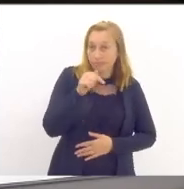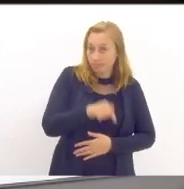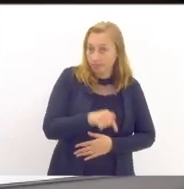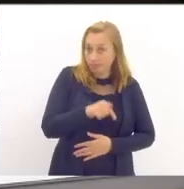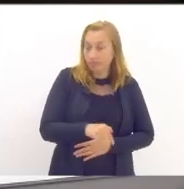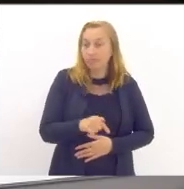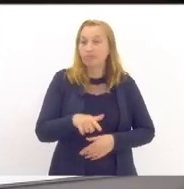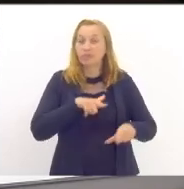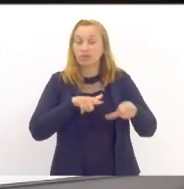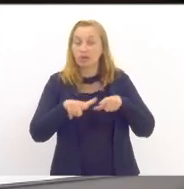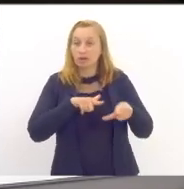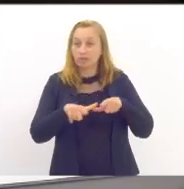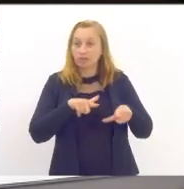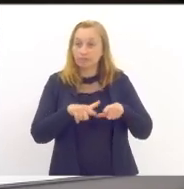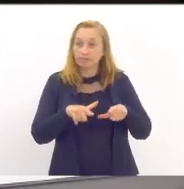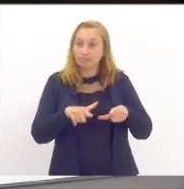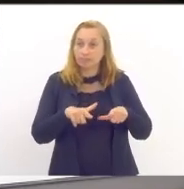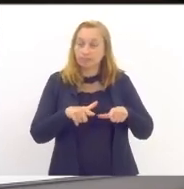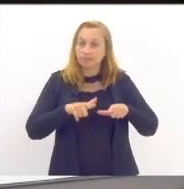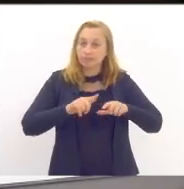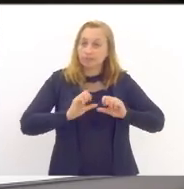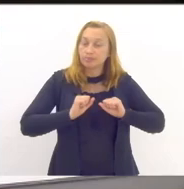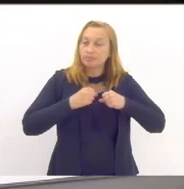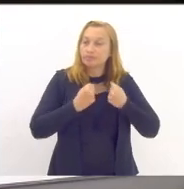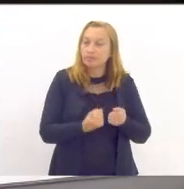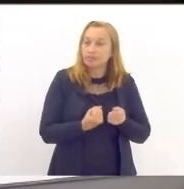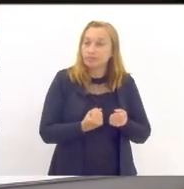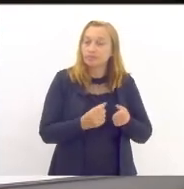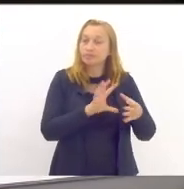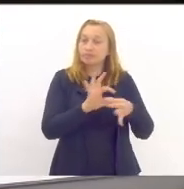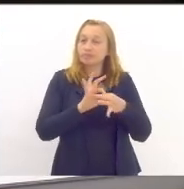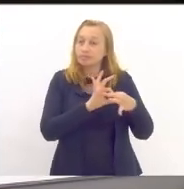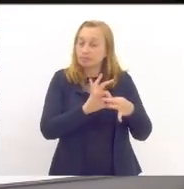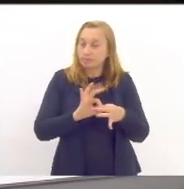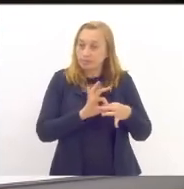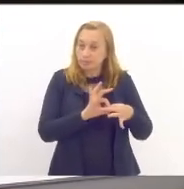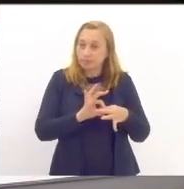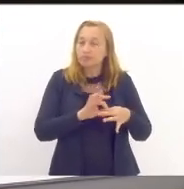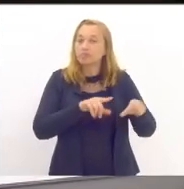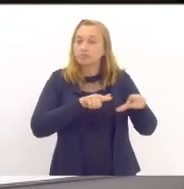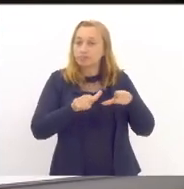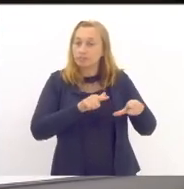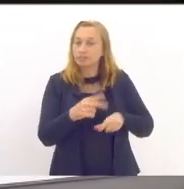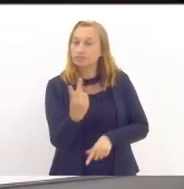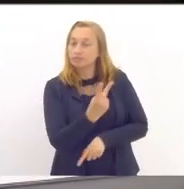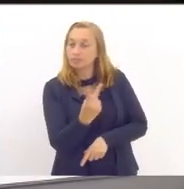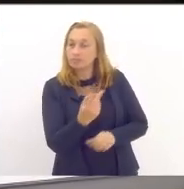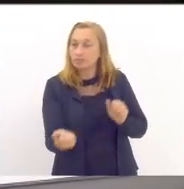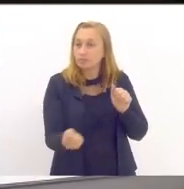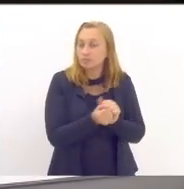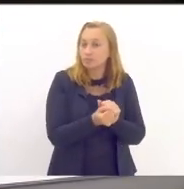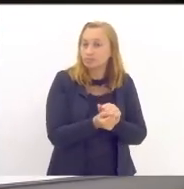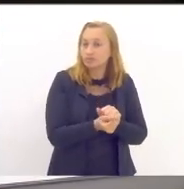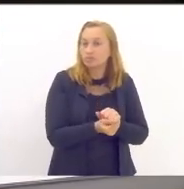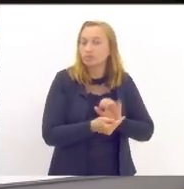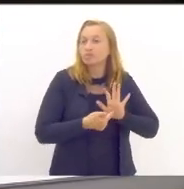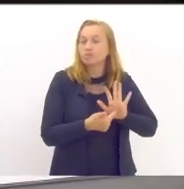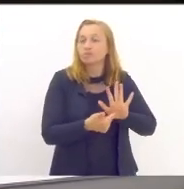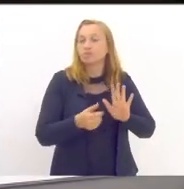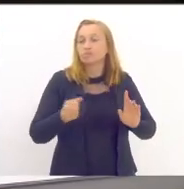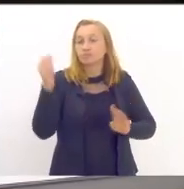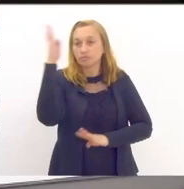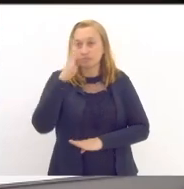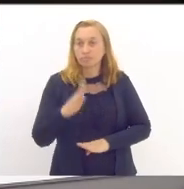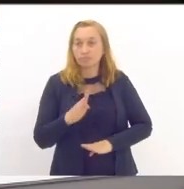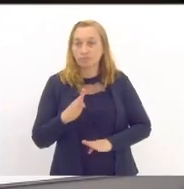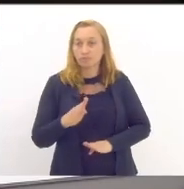O trabalho, a força dessa união, desse trabalho que vocês fazem junto, demonstram para o Brasil um